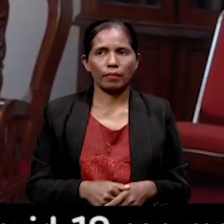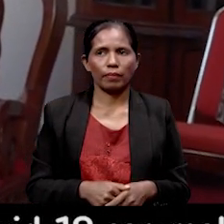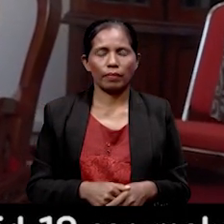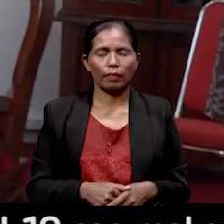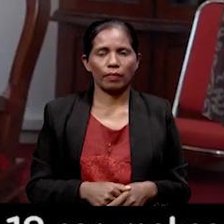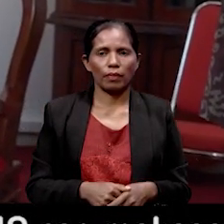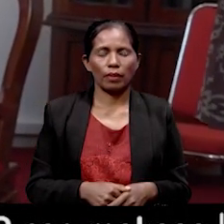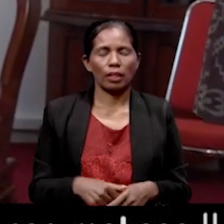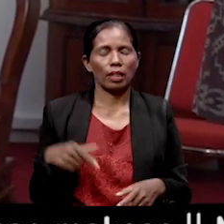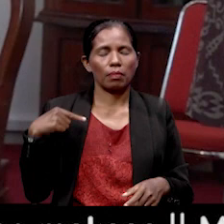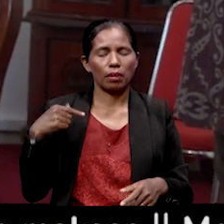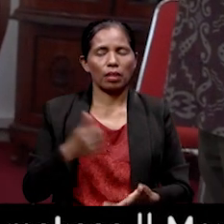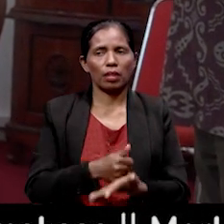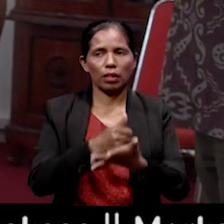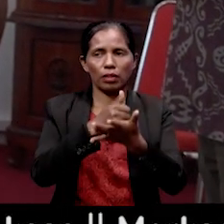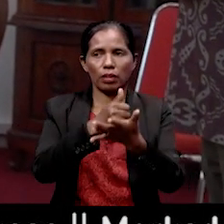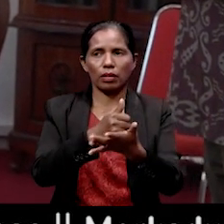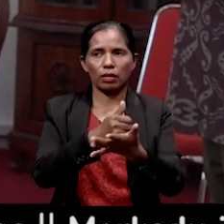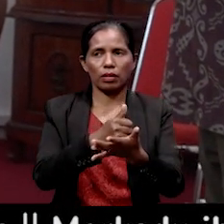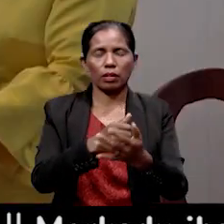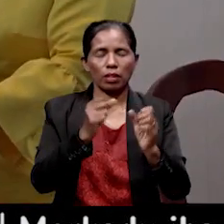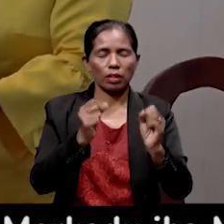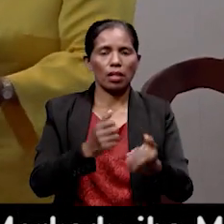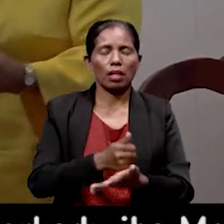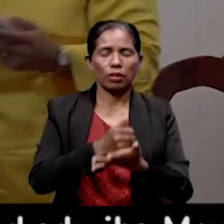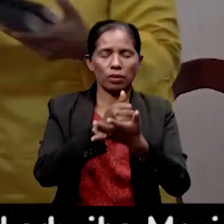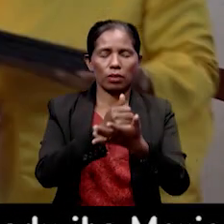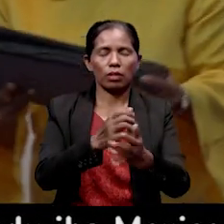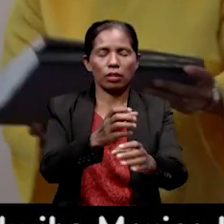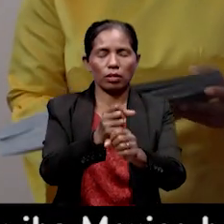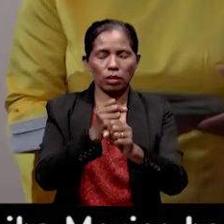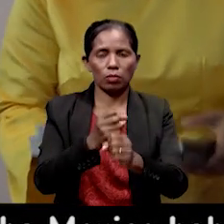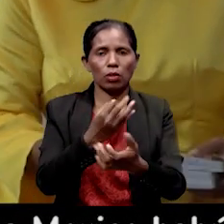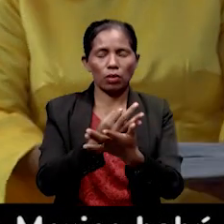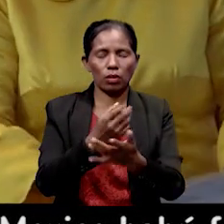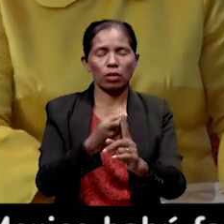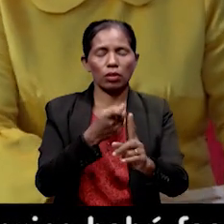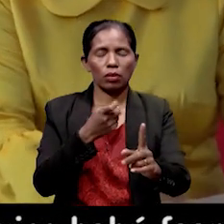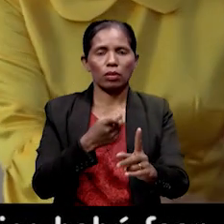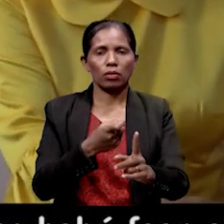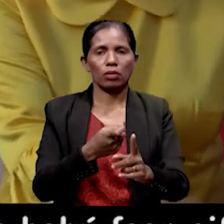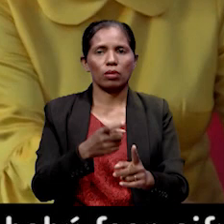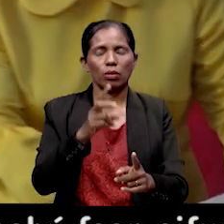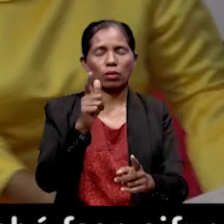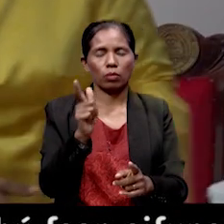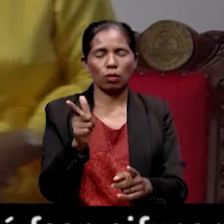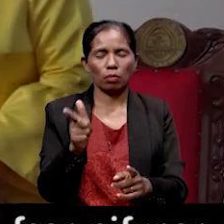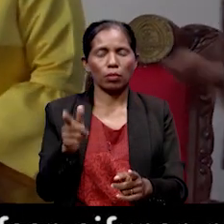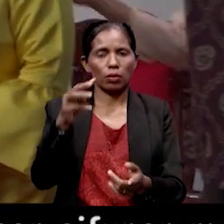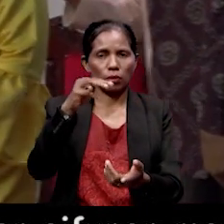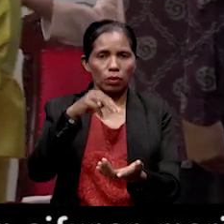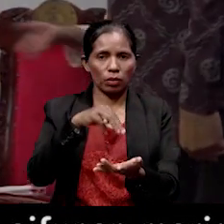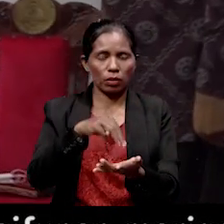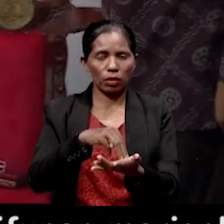Gabinete apoio atividade conjuge no Fundação Sadia, simu doação fundos dólar americano rihun ruanulu. Husi